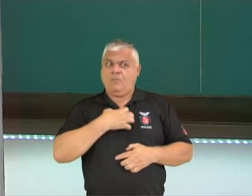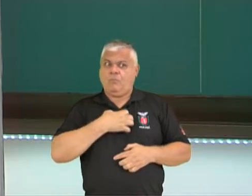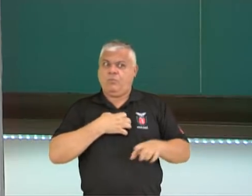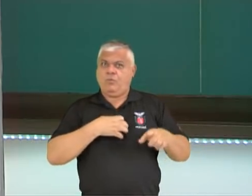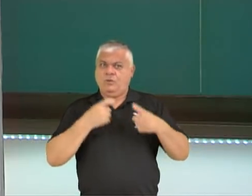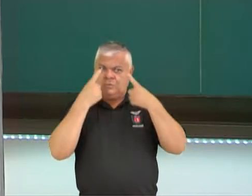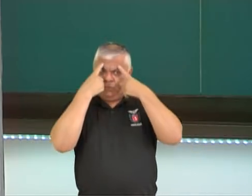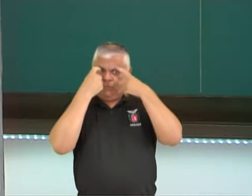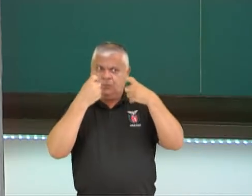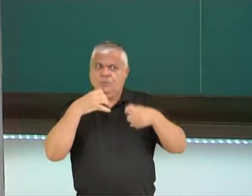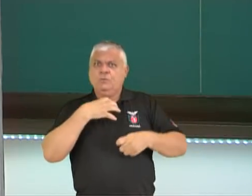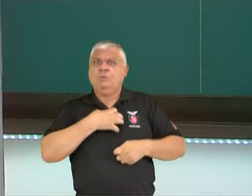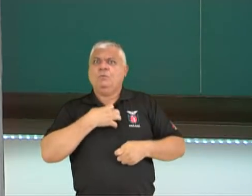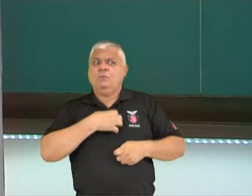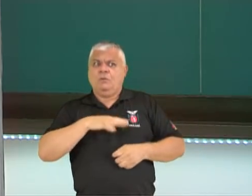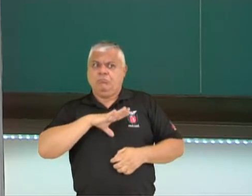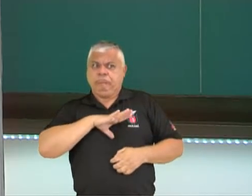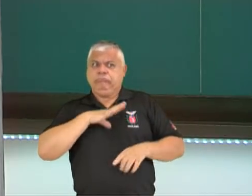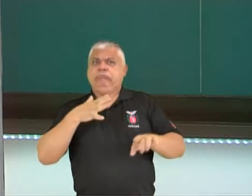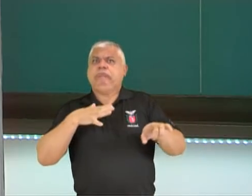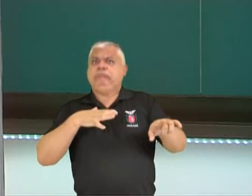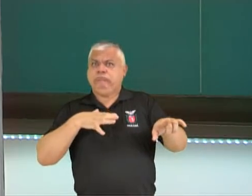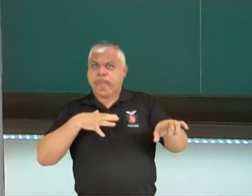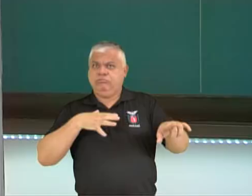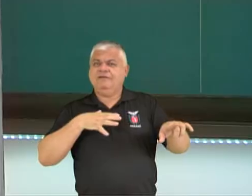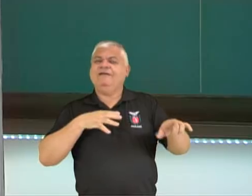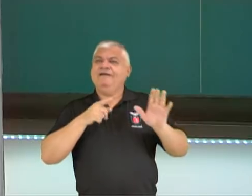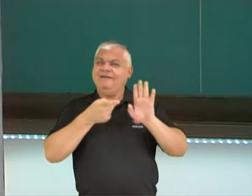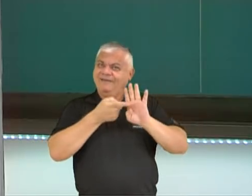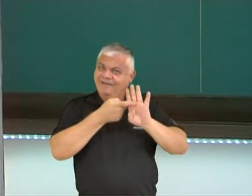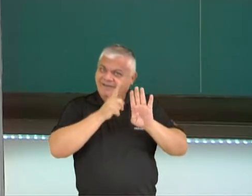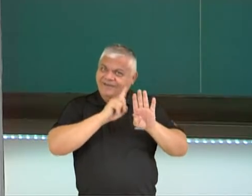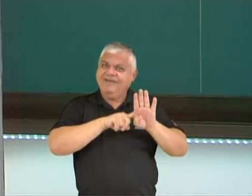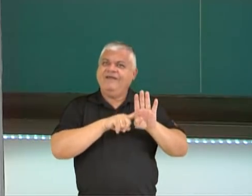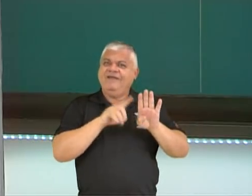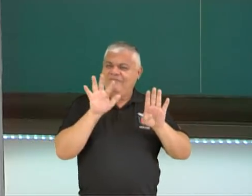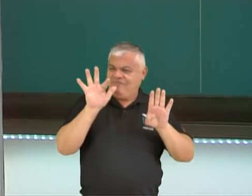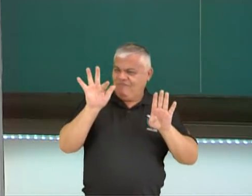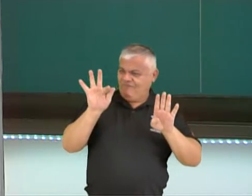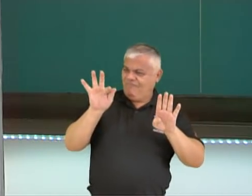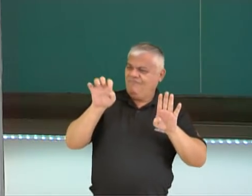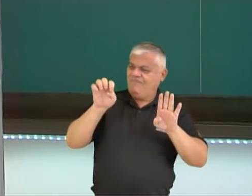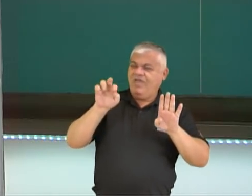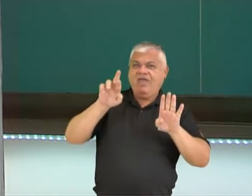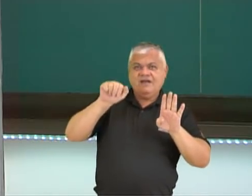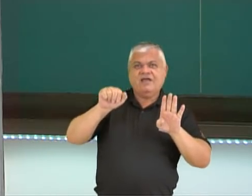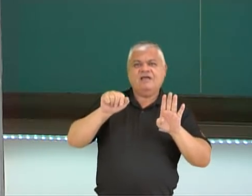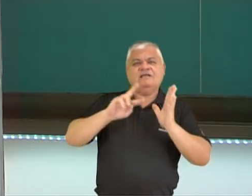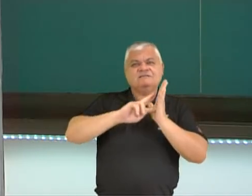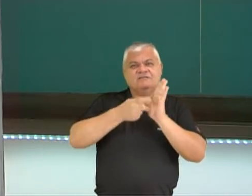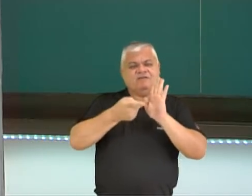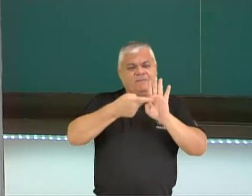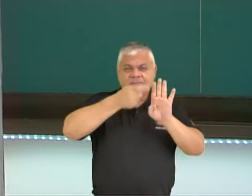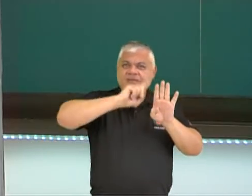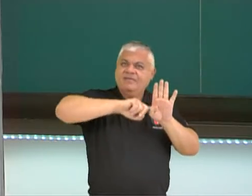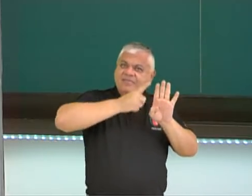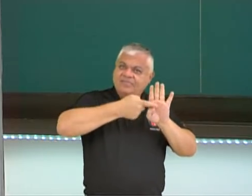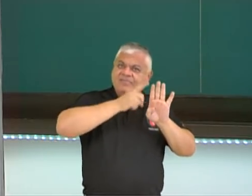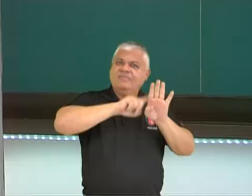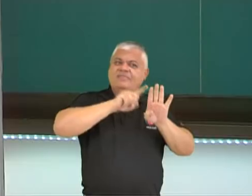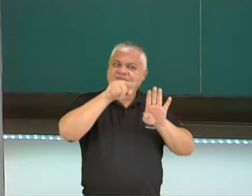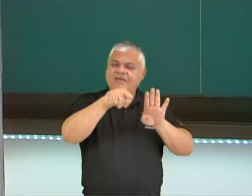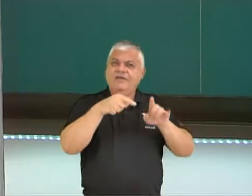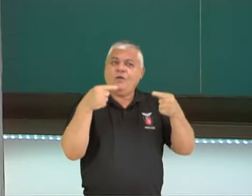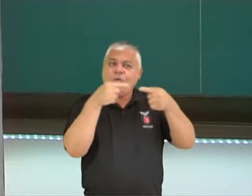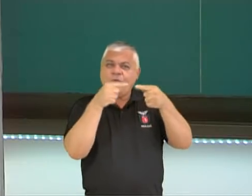Valente o é corajoso não sei nem que sentido mas quando eu digo que o menino é uma fera eu tô usando uma metáfora porque o